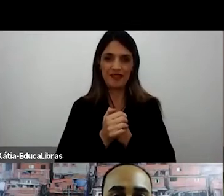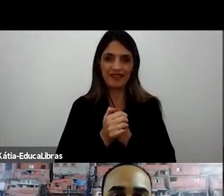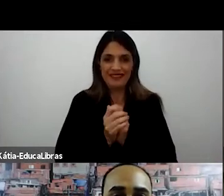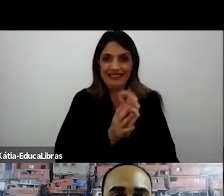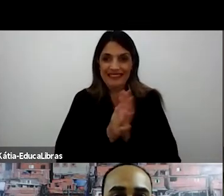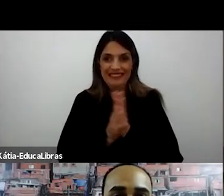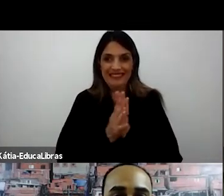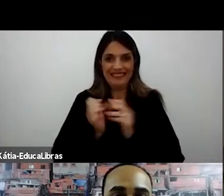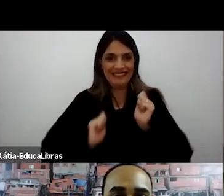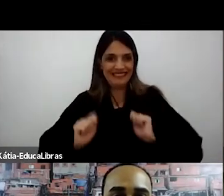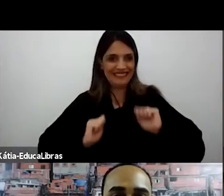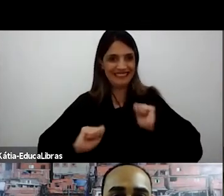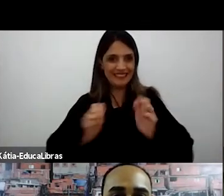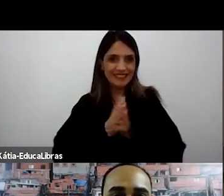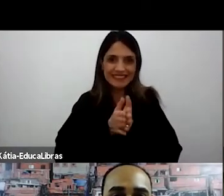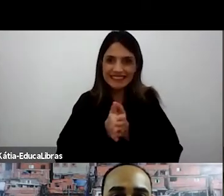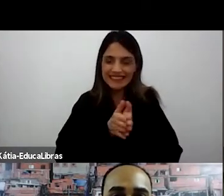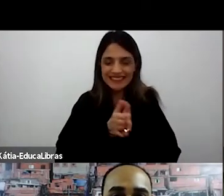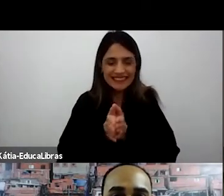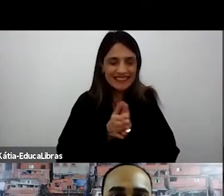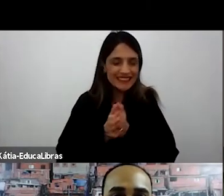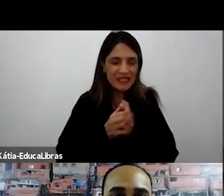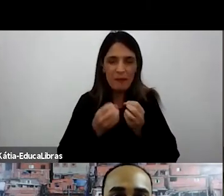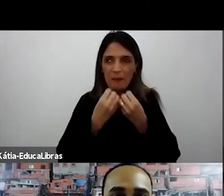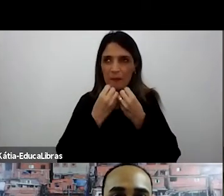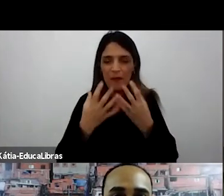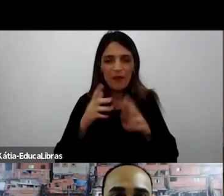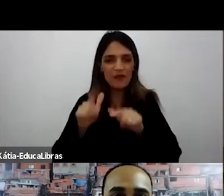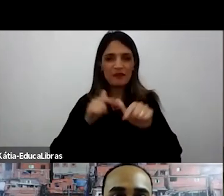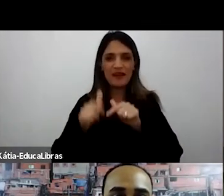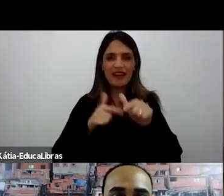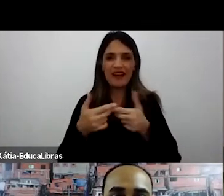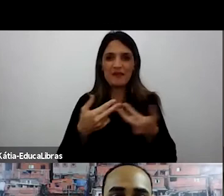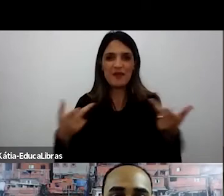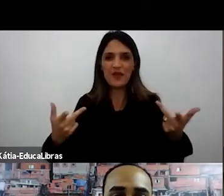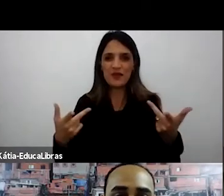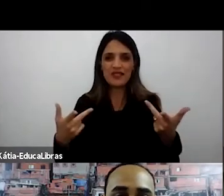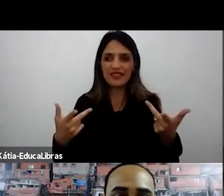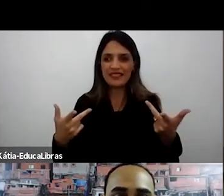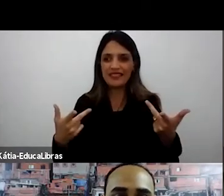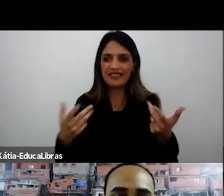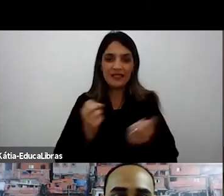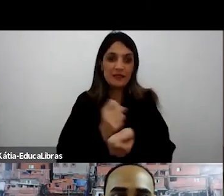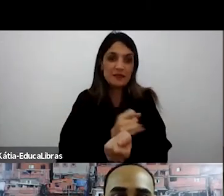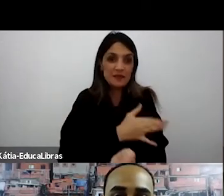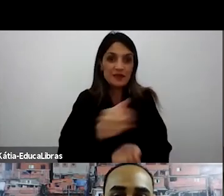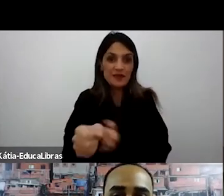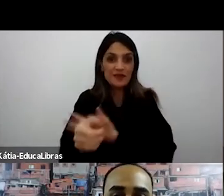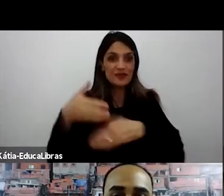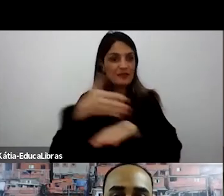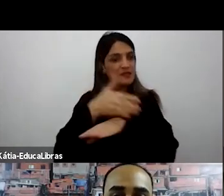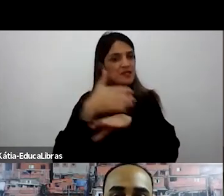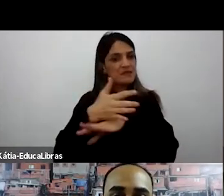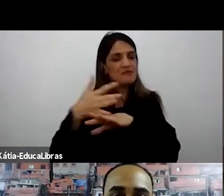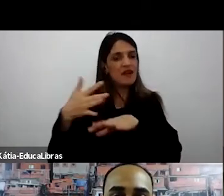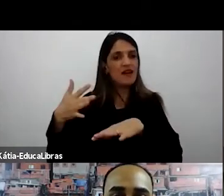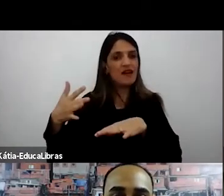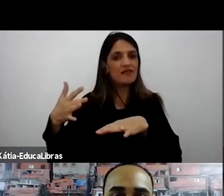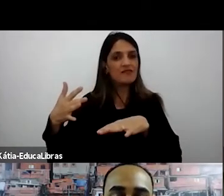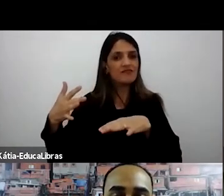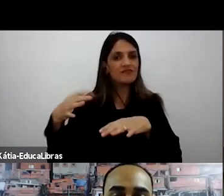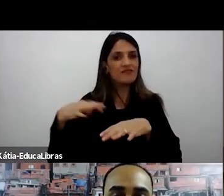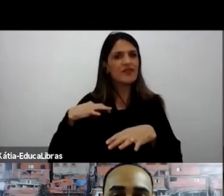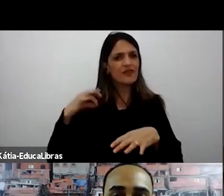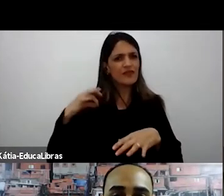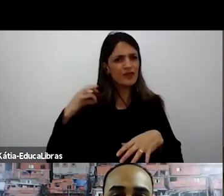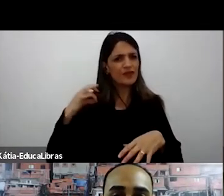barriga. Que delícia, né? Poder trabalhar com uma coisa que te dá frio na barriga e participar também voluntariamente nessas causas que fazem